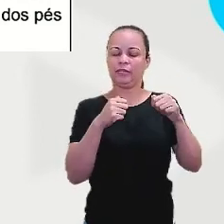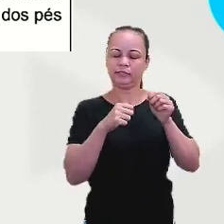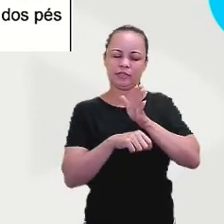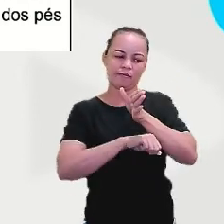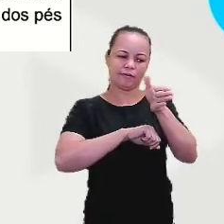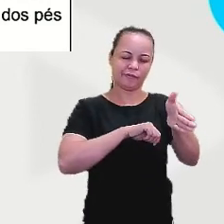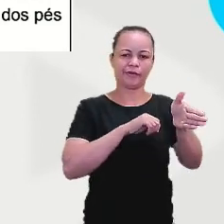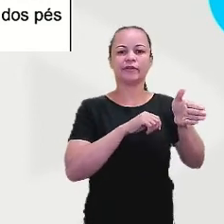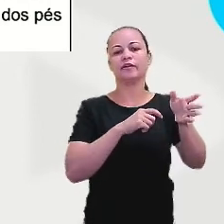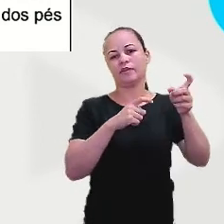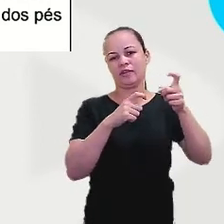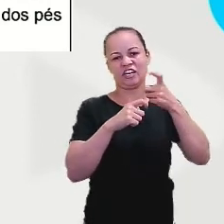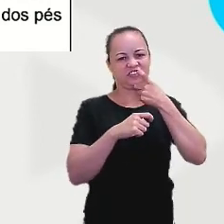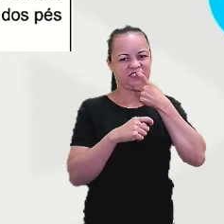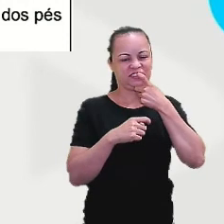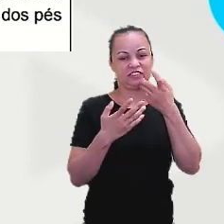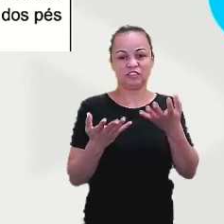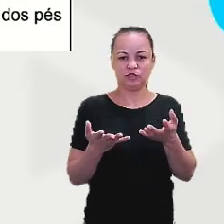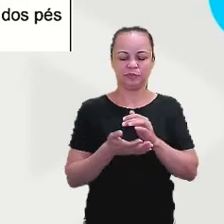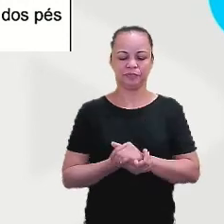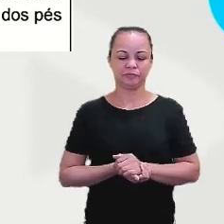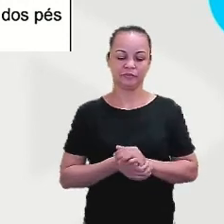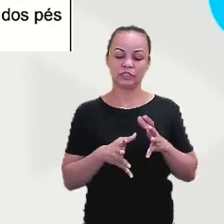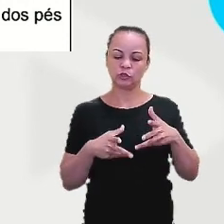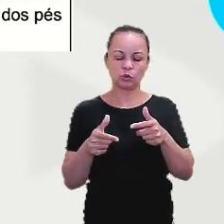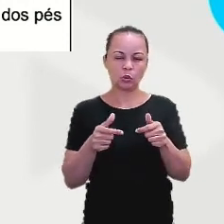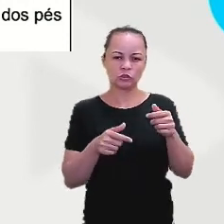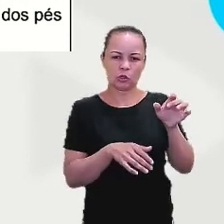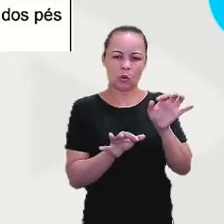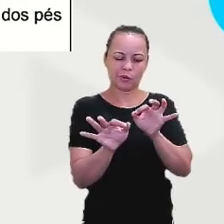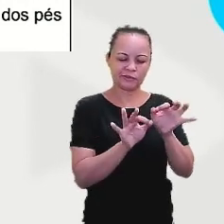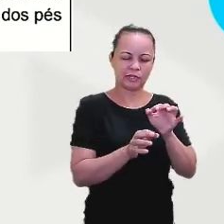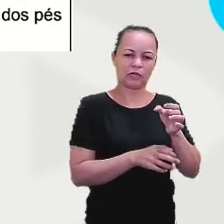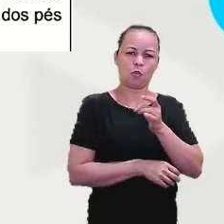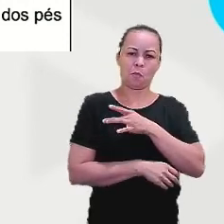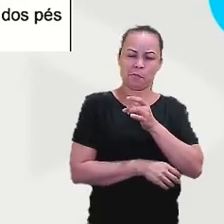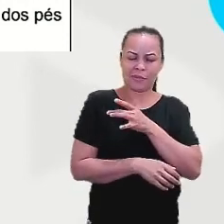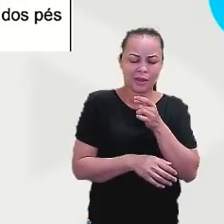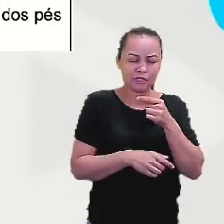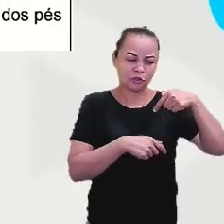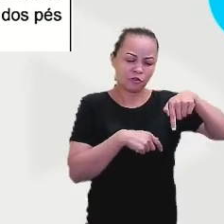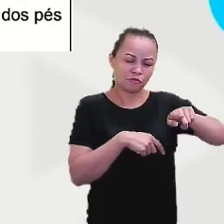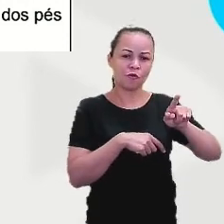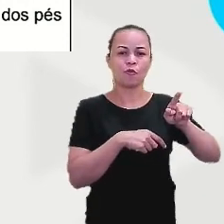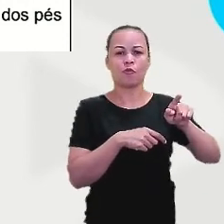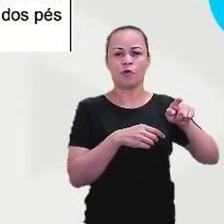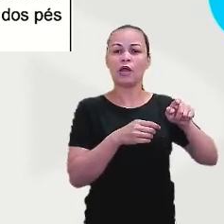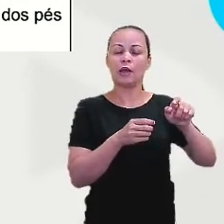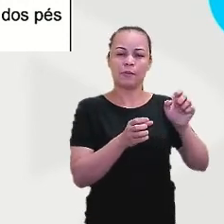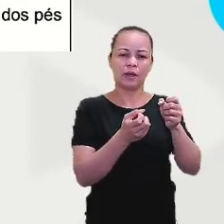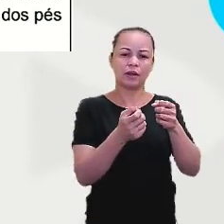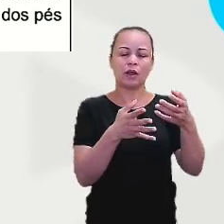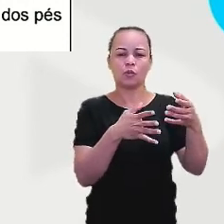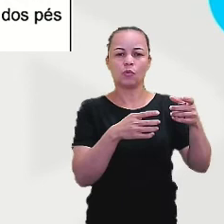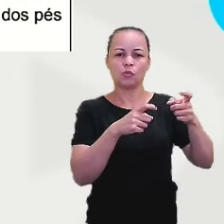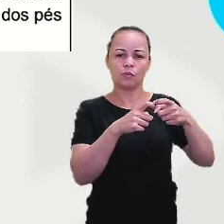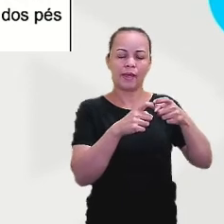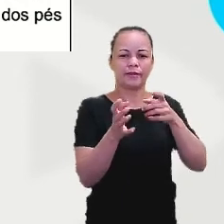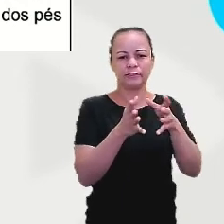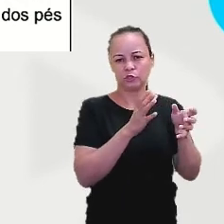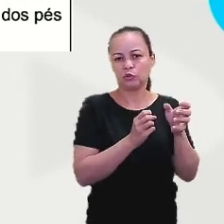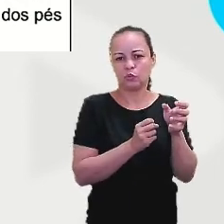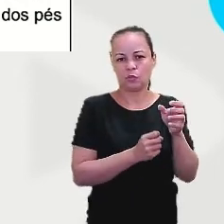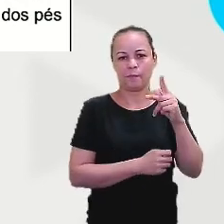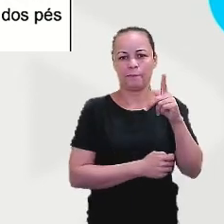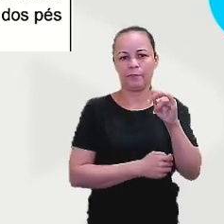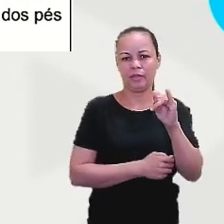ao dentista. Todo desajeitado e com muito medo, foi para o consultório do Dr. Pique, o castor. Ele não estava